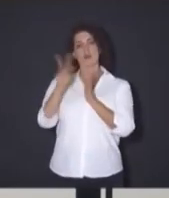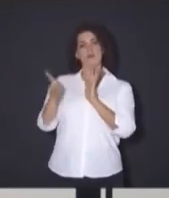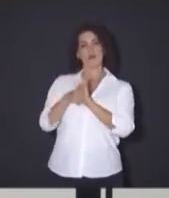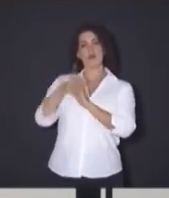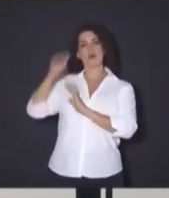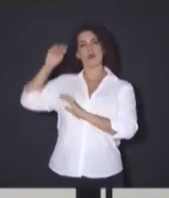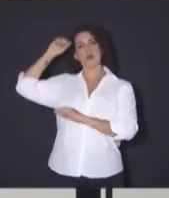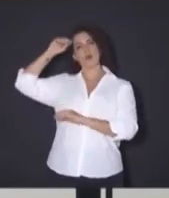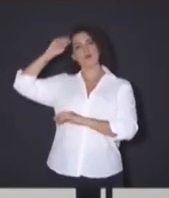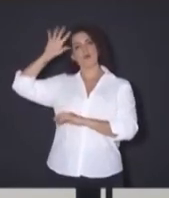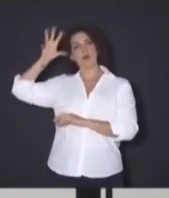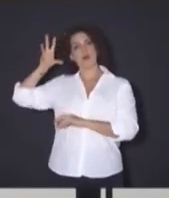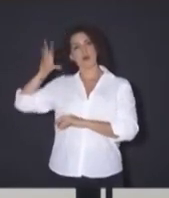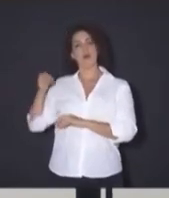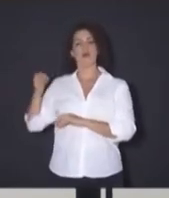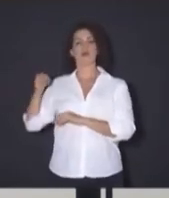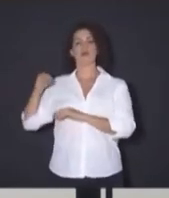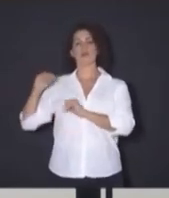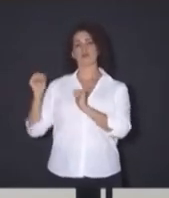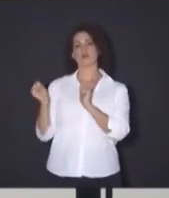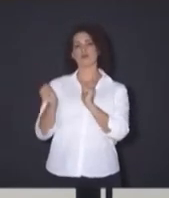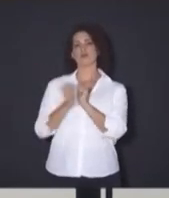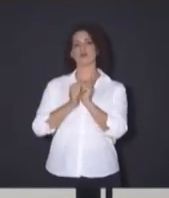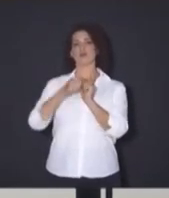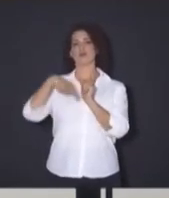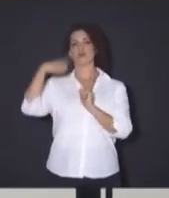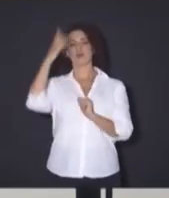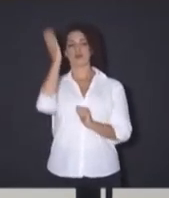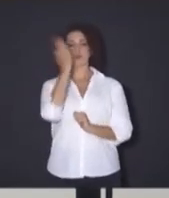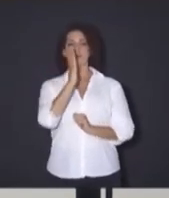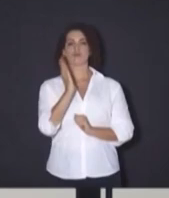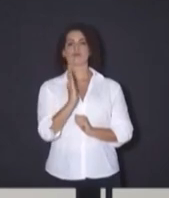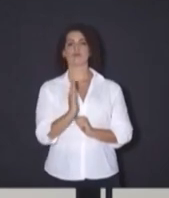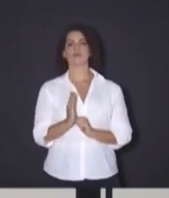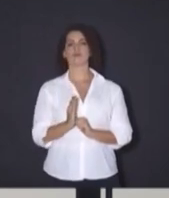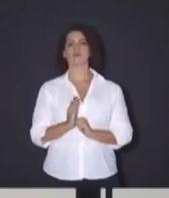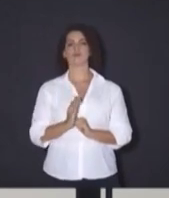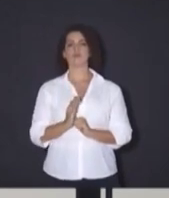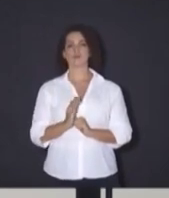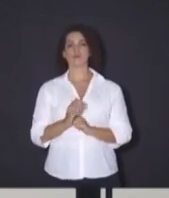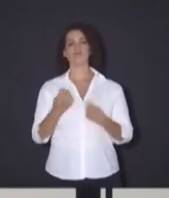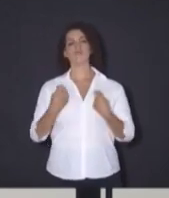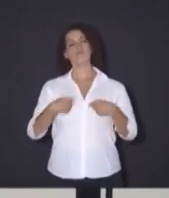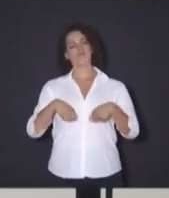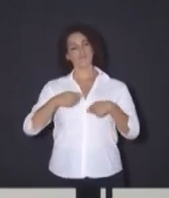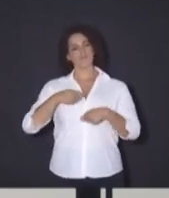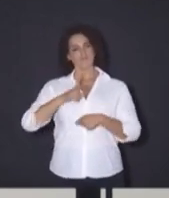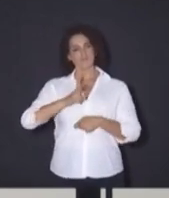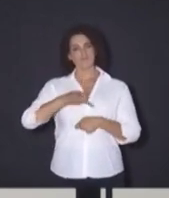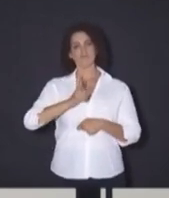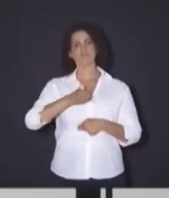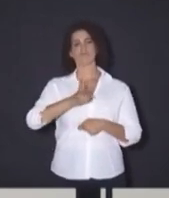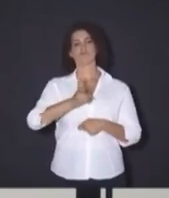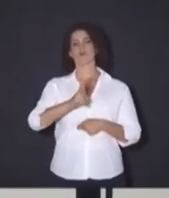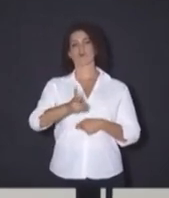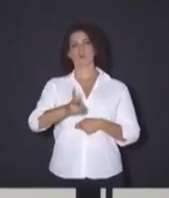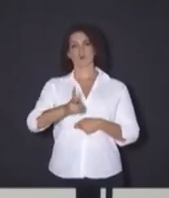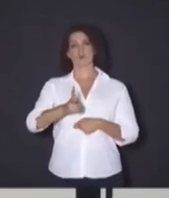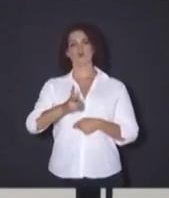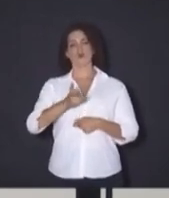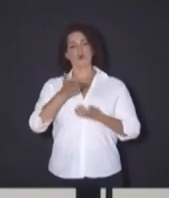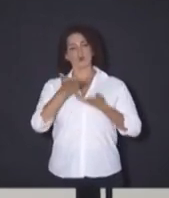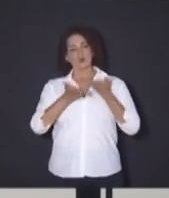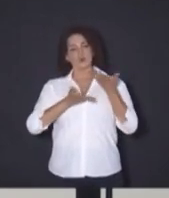se juntaram com as daqui, a gente tem que manter isso com muito